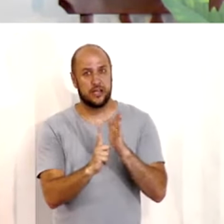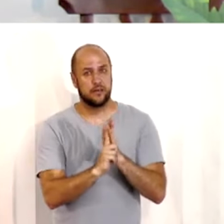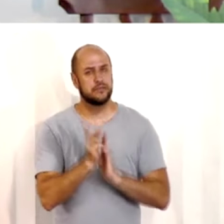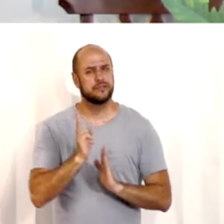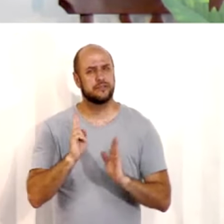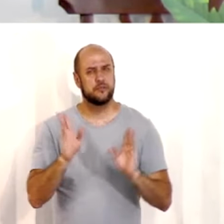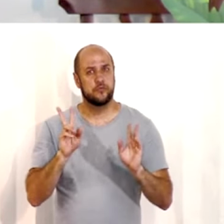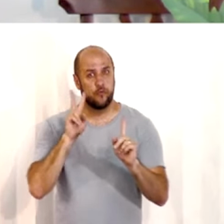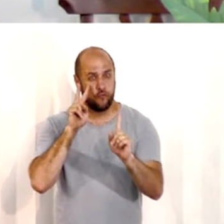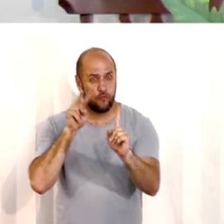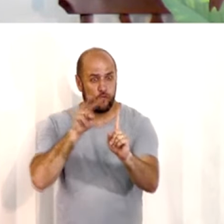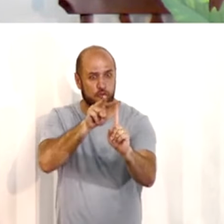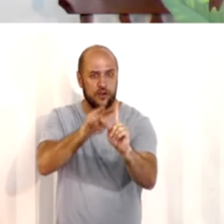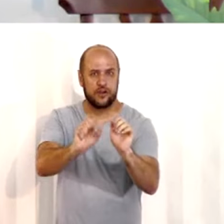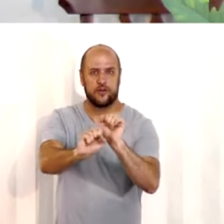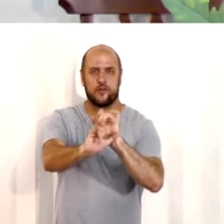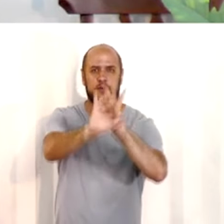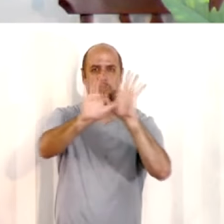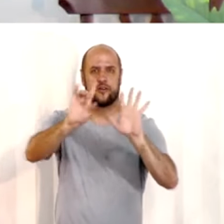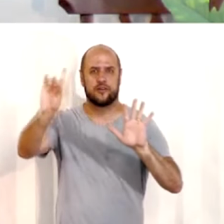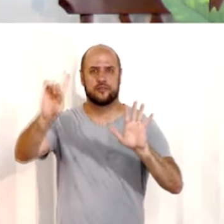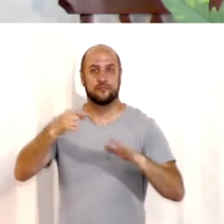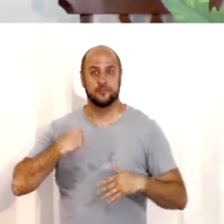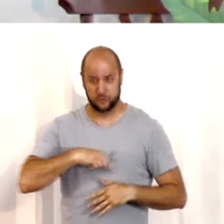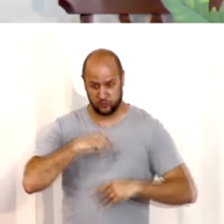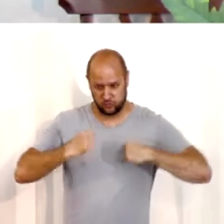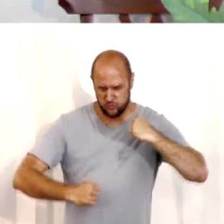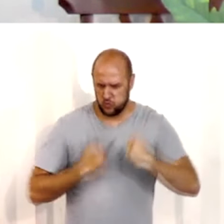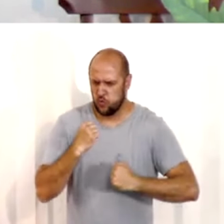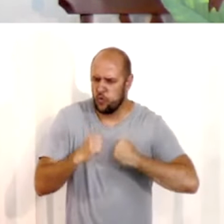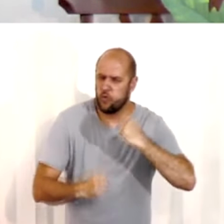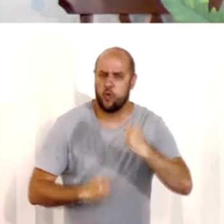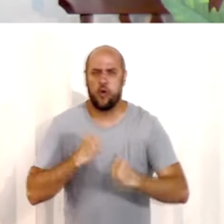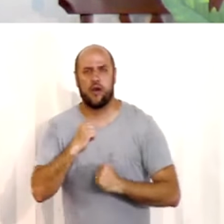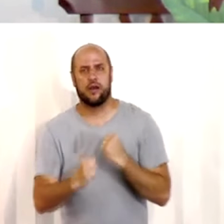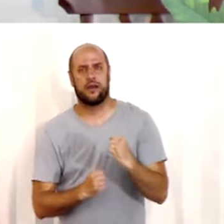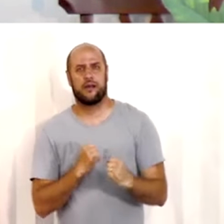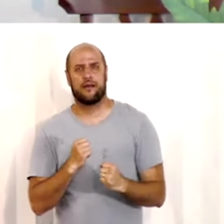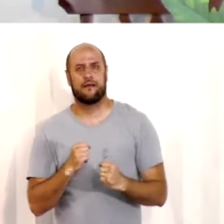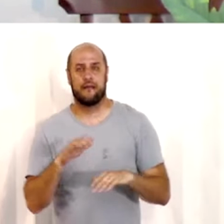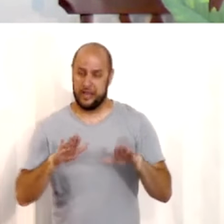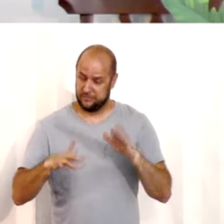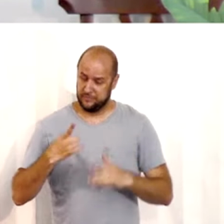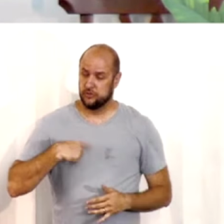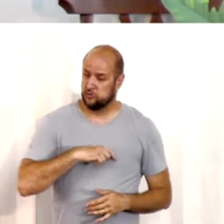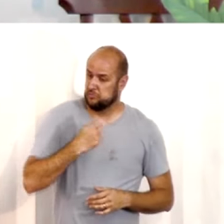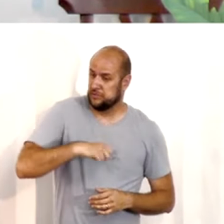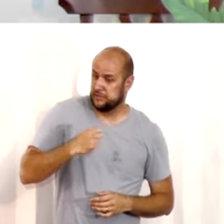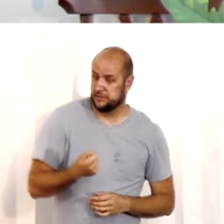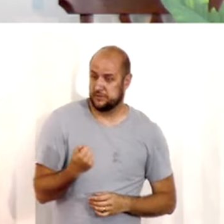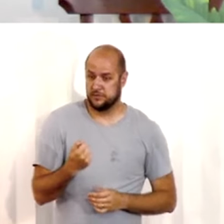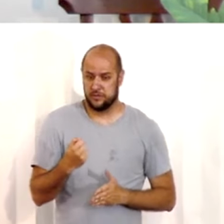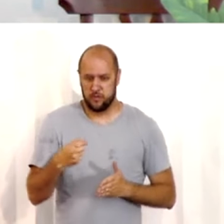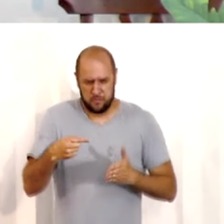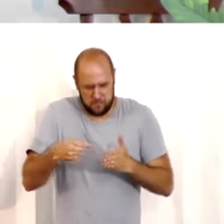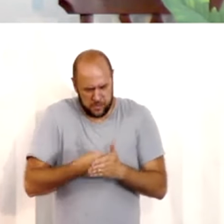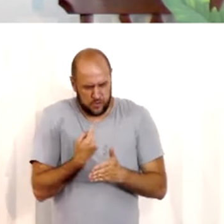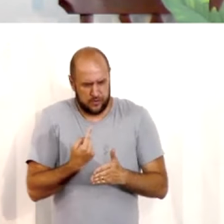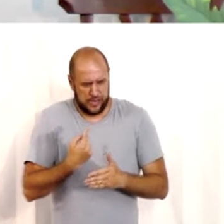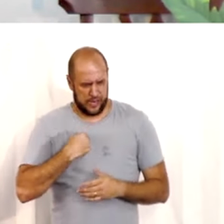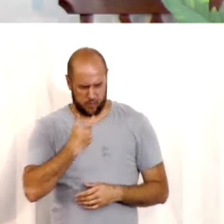glória de Deus. Que nós corramos, e nesse sentido nós precisamos de vez em quando nos perguntar: eu sou alguém que